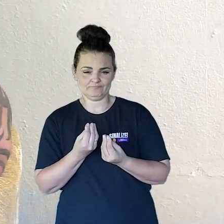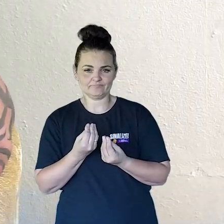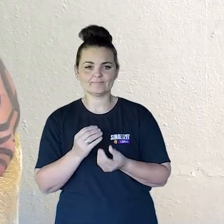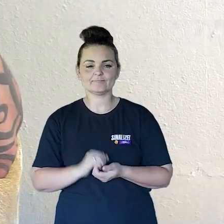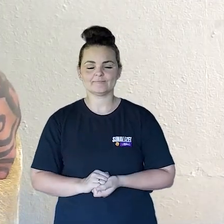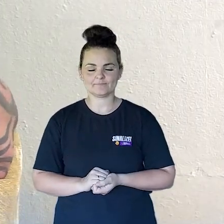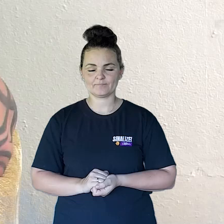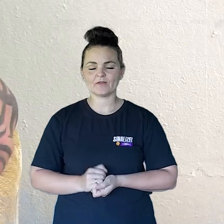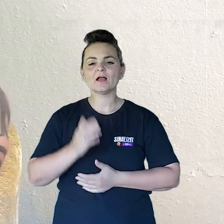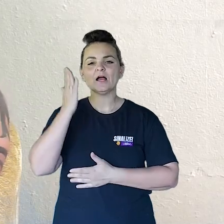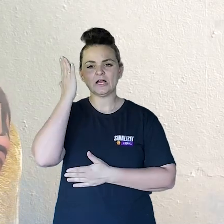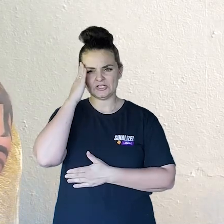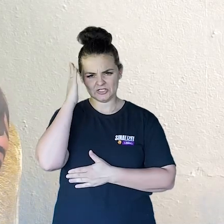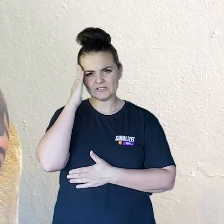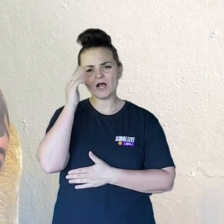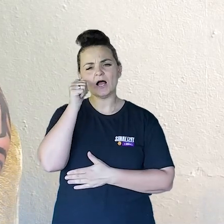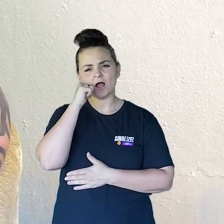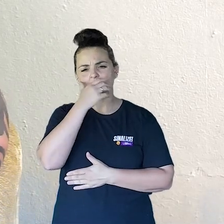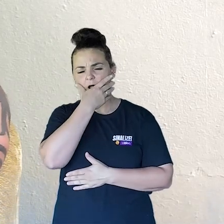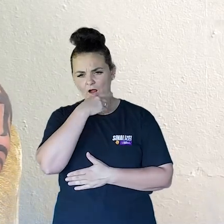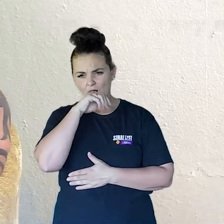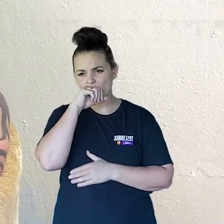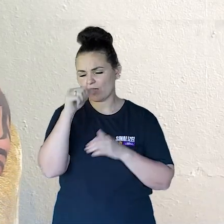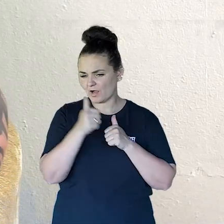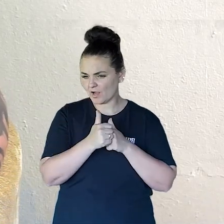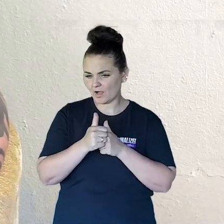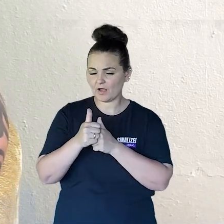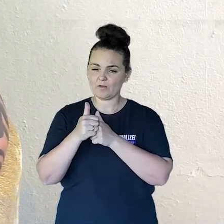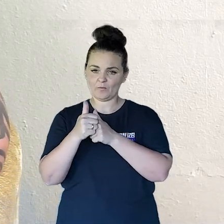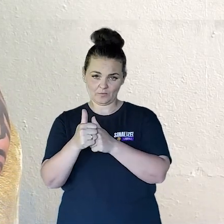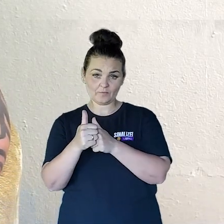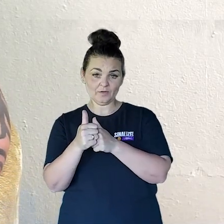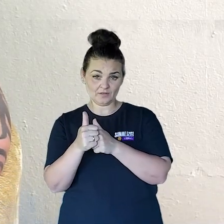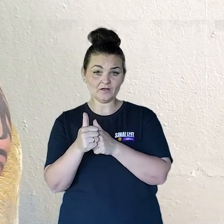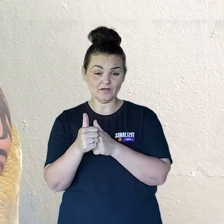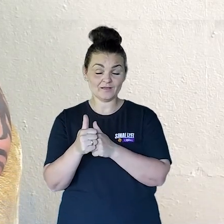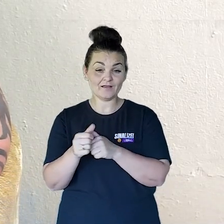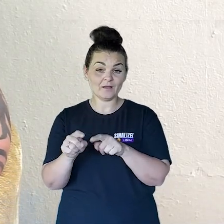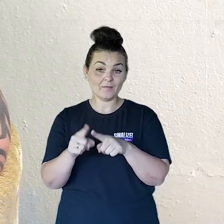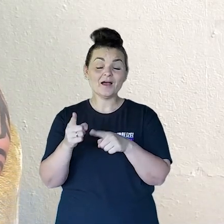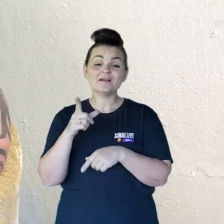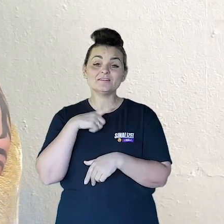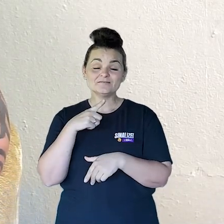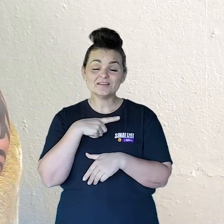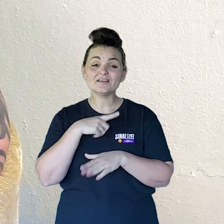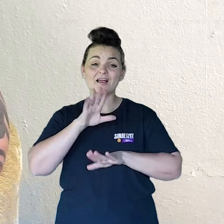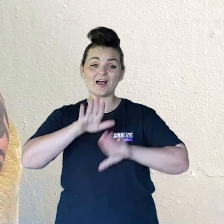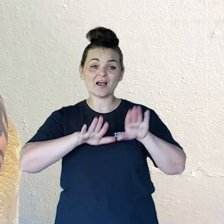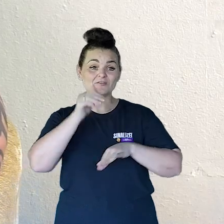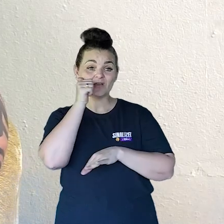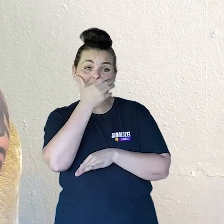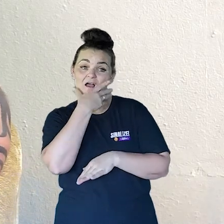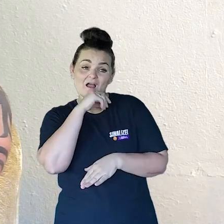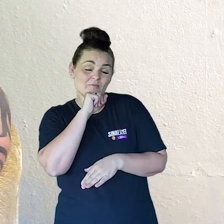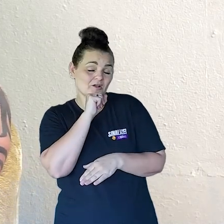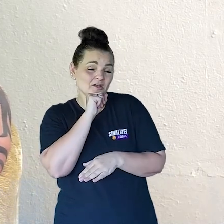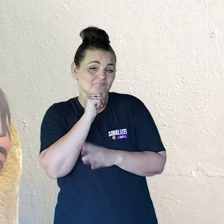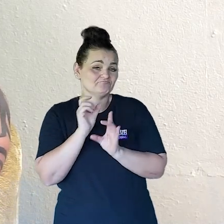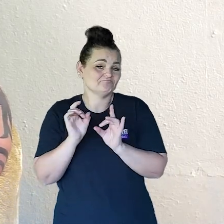generalizando, tem pais que acompanham a educação e tudo mais, mas a gente acompanha isso dentro da delegacia, né? Então às vezes não adianta você conversar já